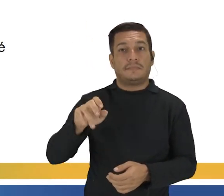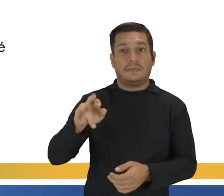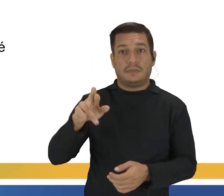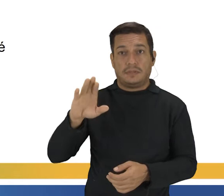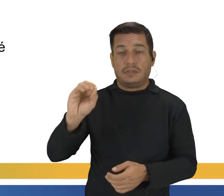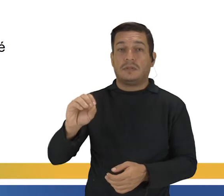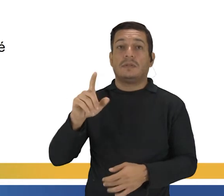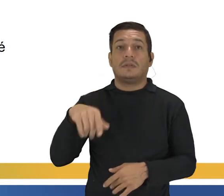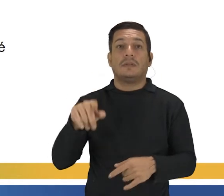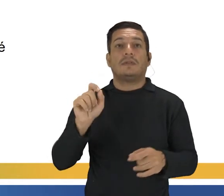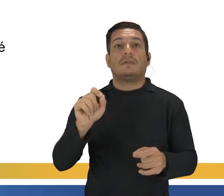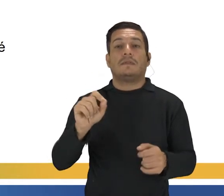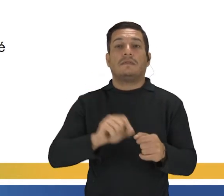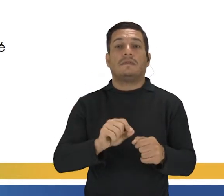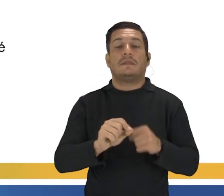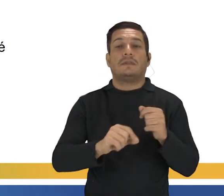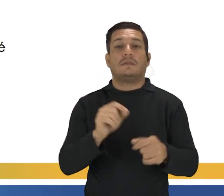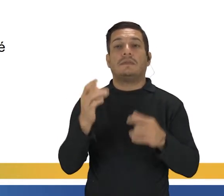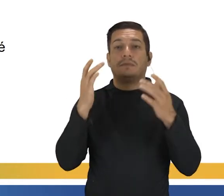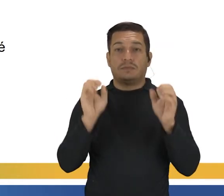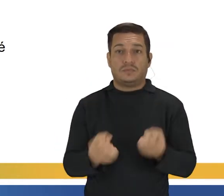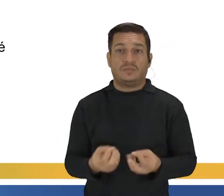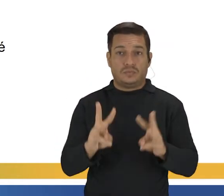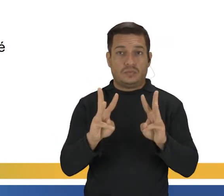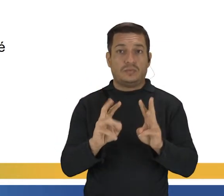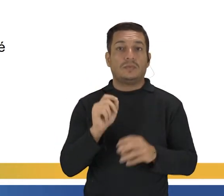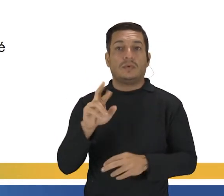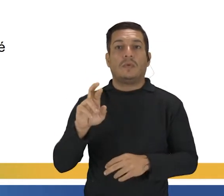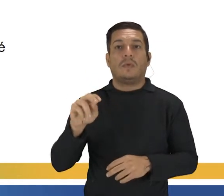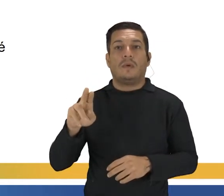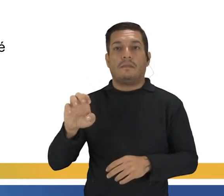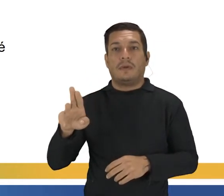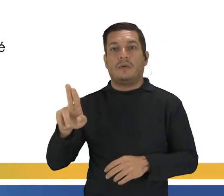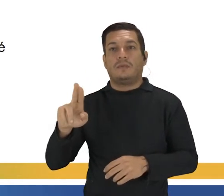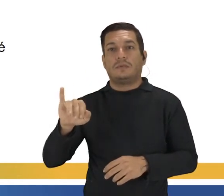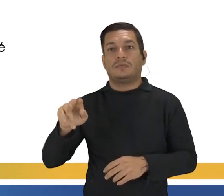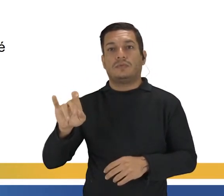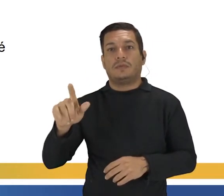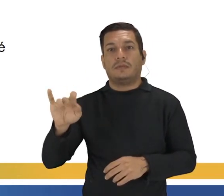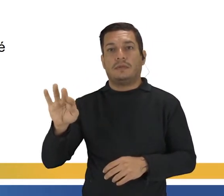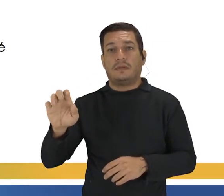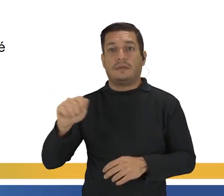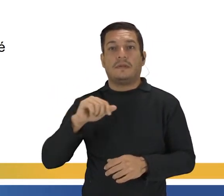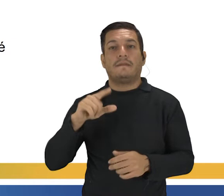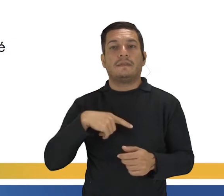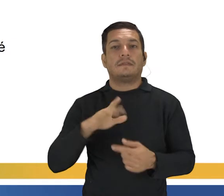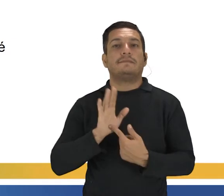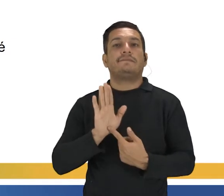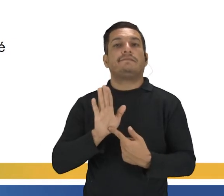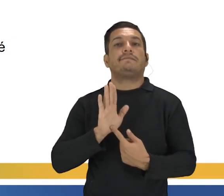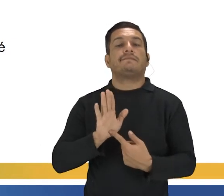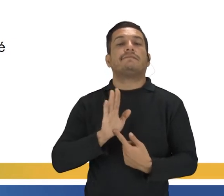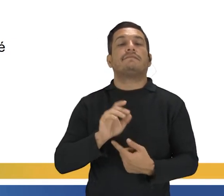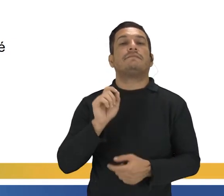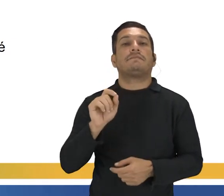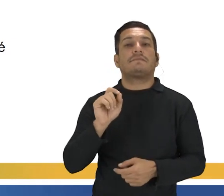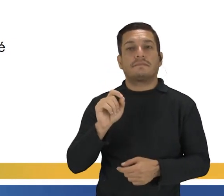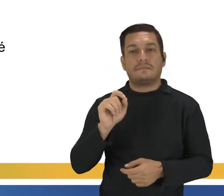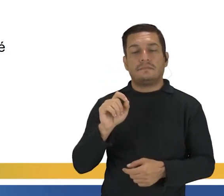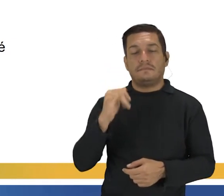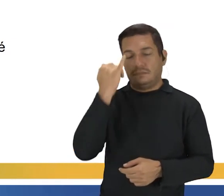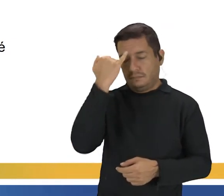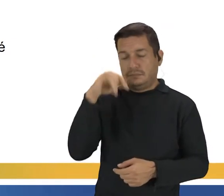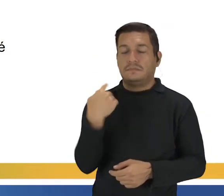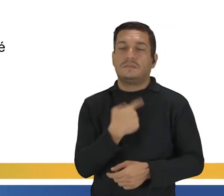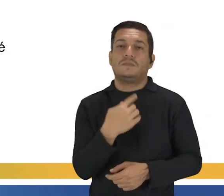mineiro, e eles fizeram um espetáculo Romeu e Julieta. Eles fizeram a transposição, né, da ideia que a gente